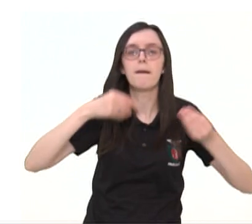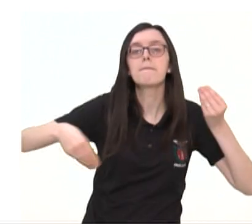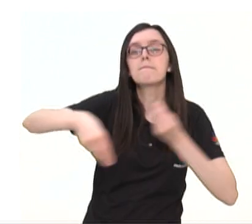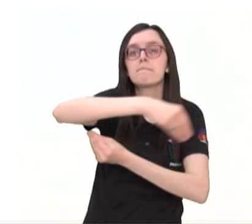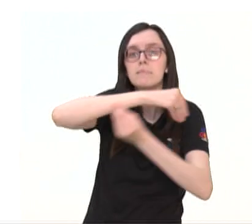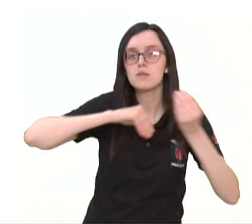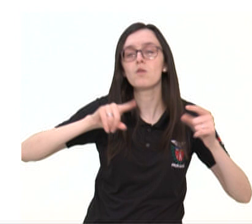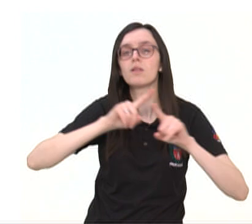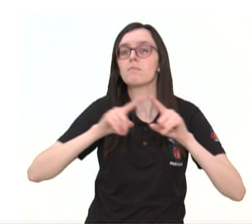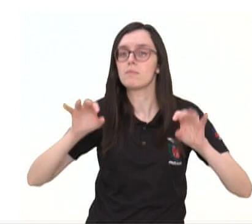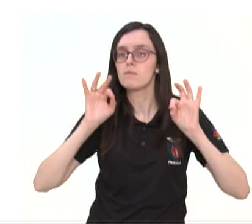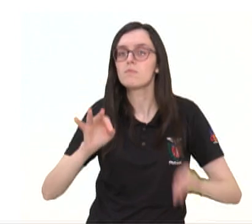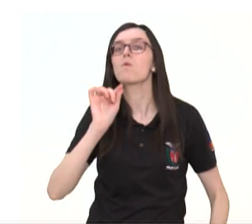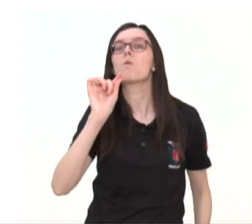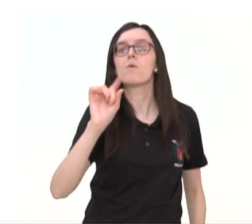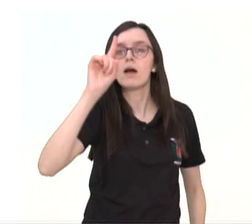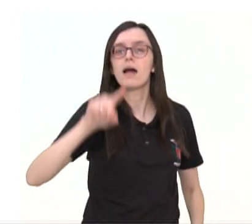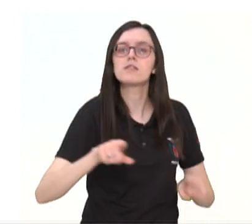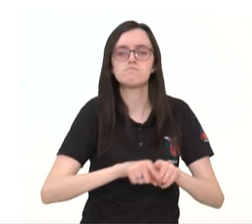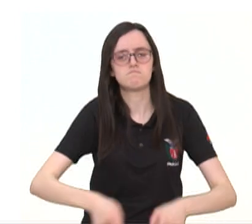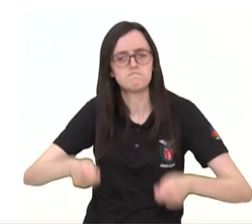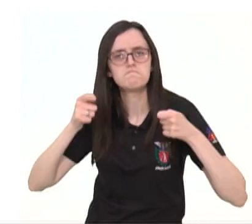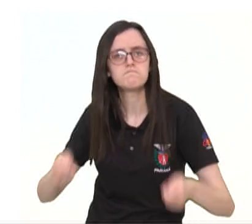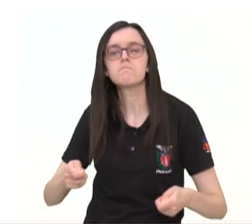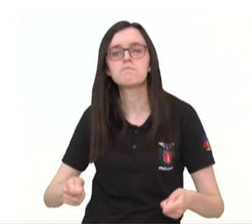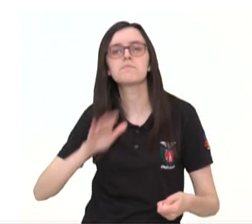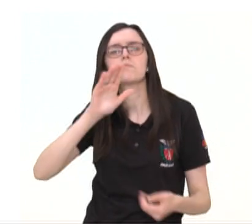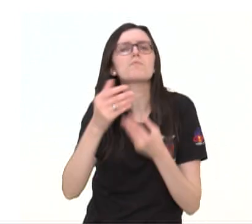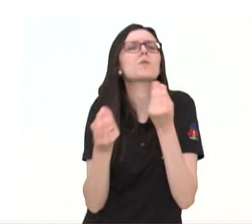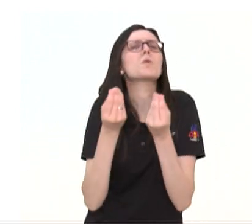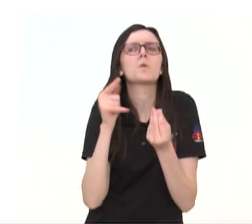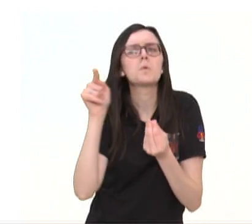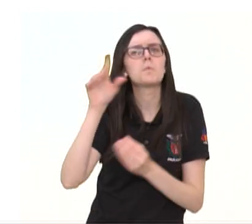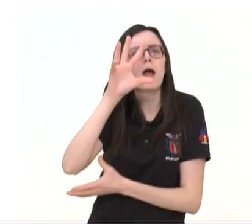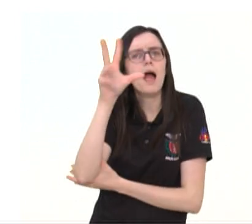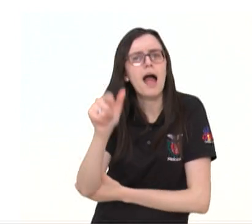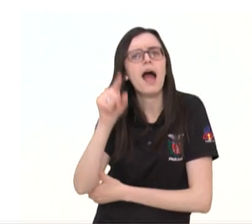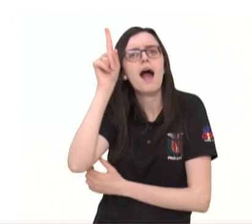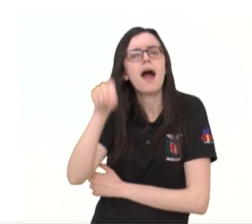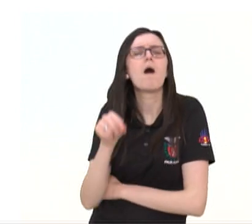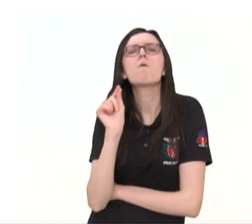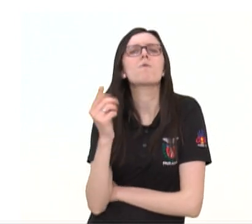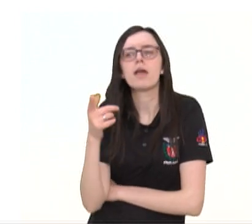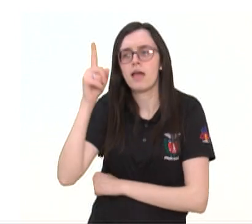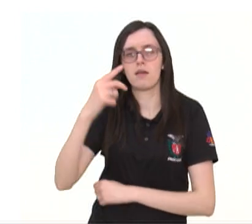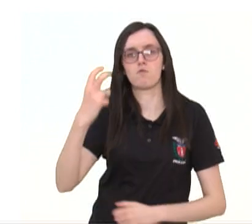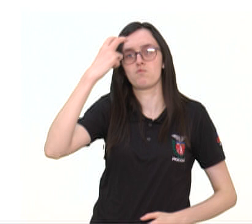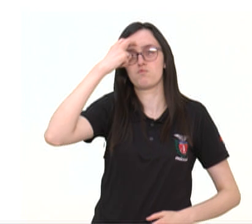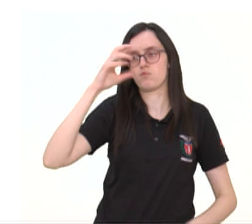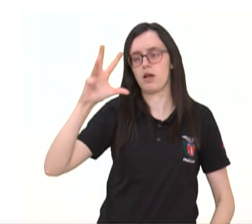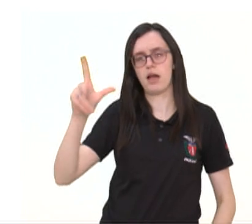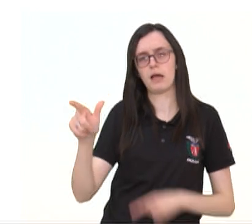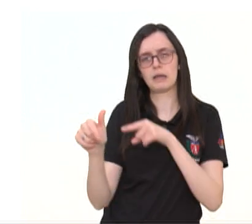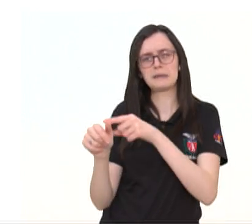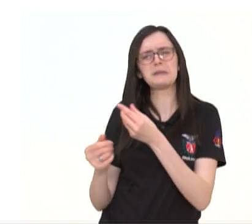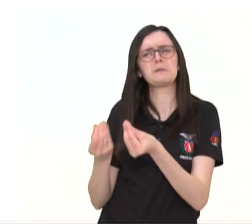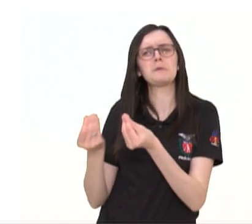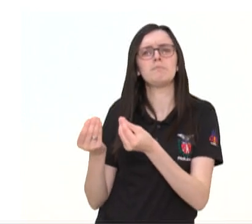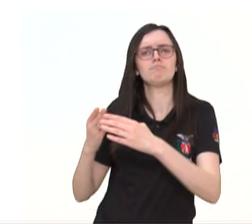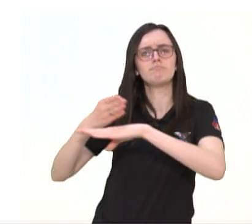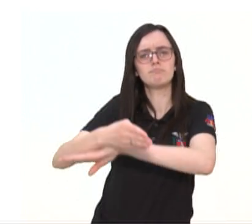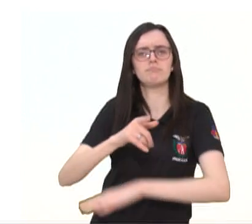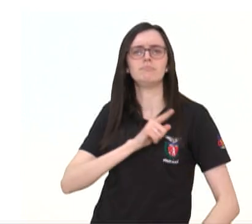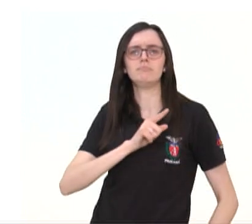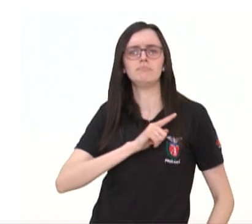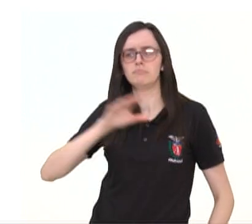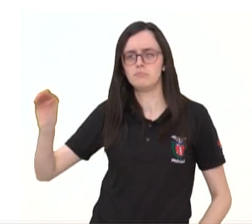mistura, mas, de certo modo, uma imposição. E como que a África, enquanto que cultura africana, ela está